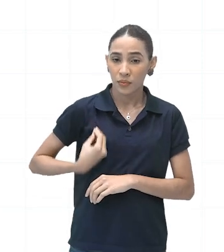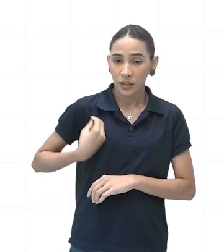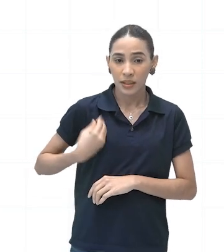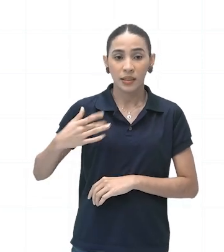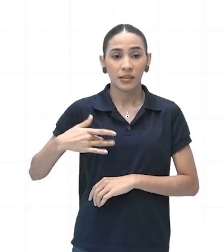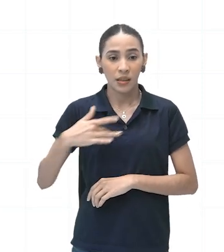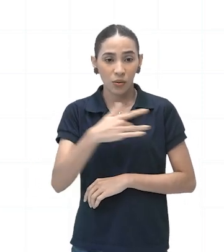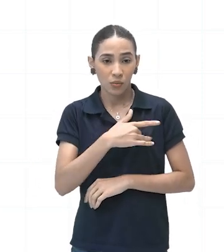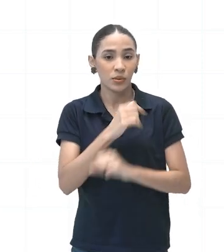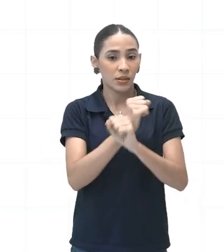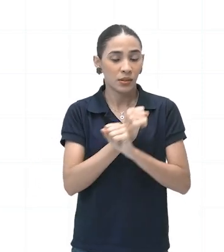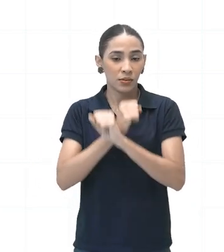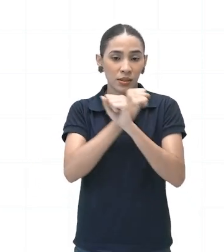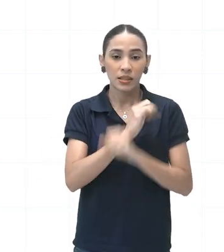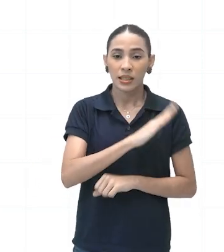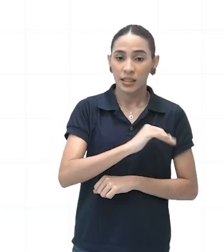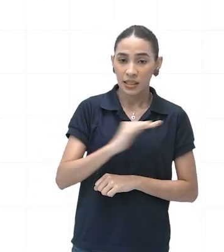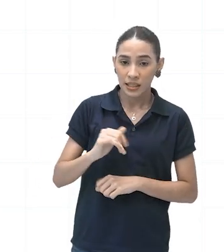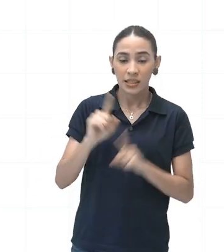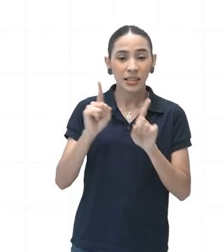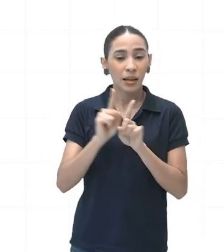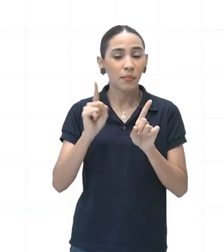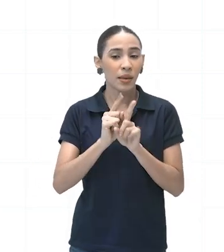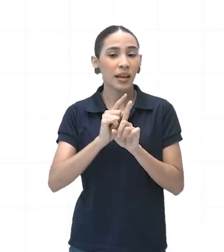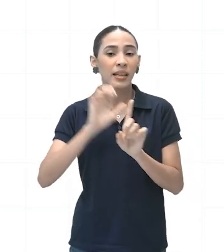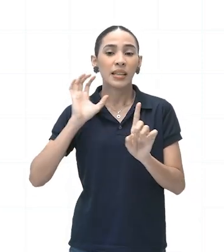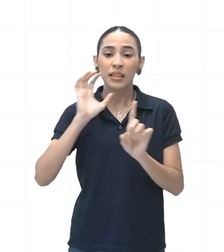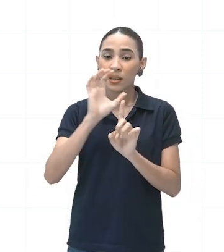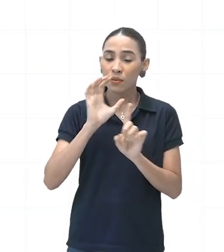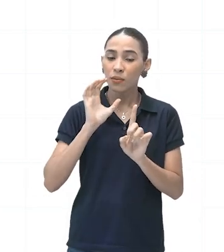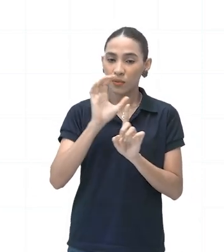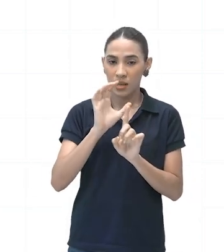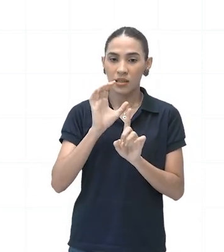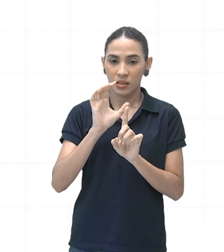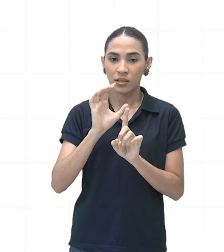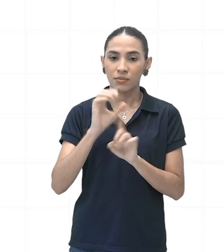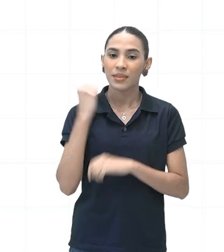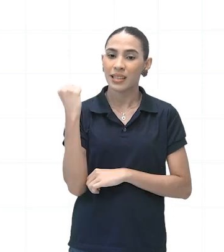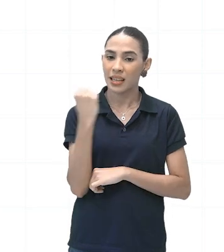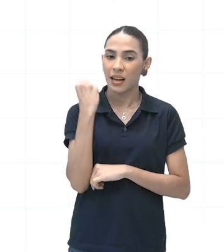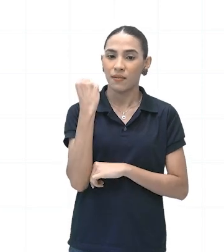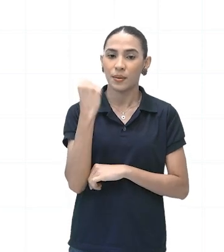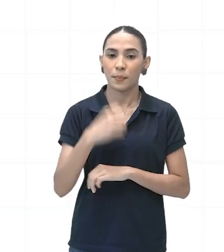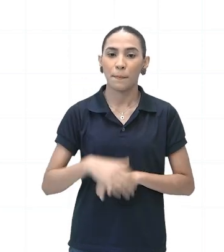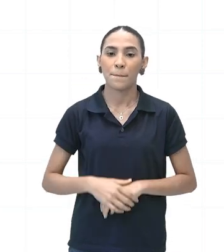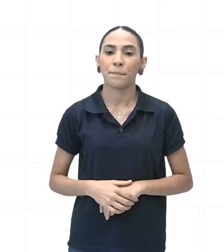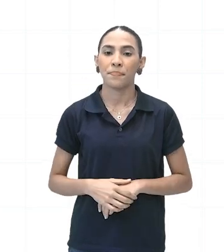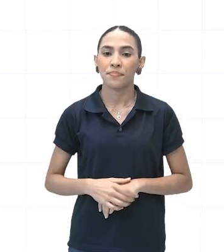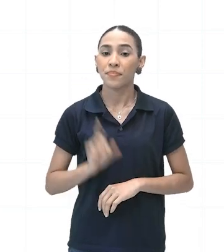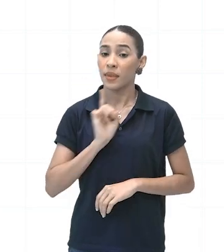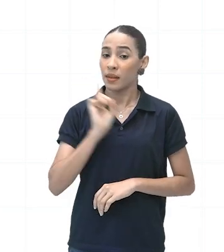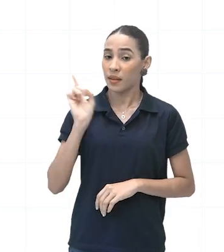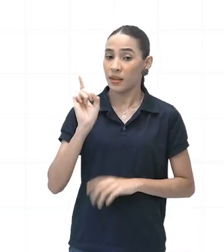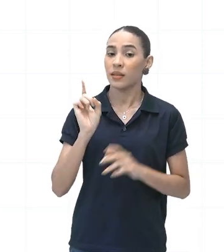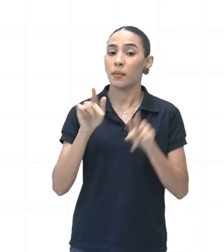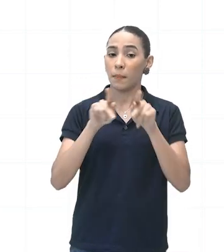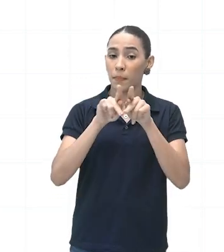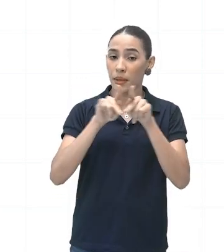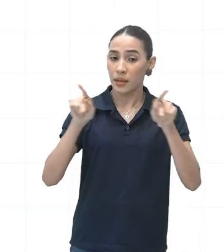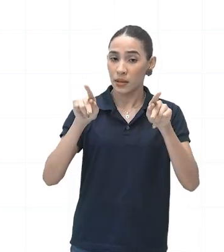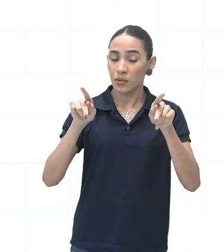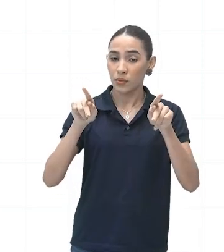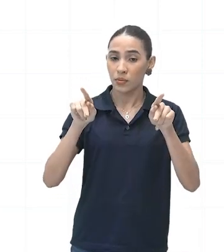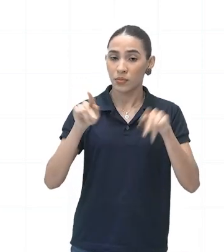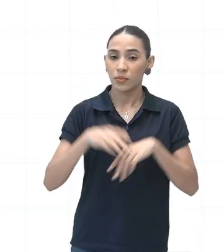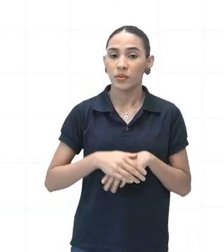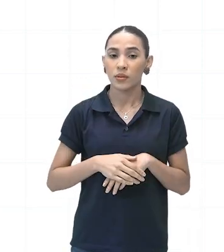na saúde, na segurança das crianças e com efeitos enormes. Aqui eu tenho um período. Toda vez que eu me